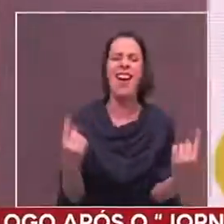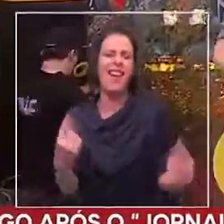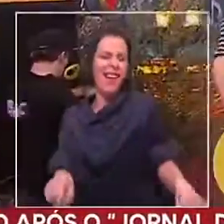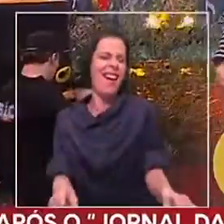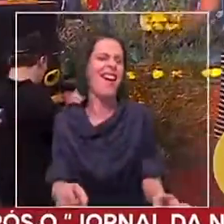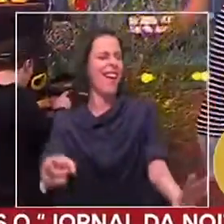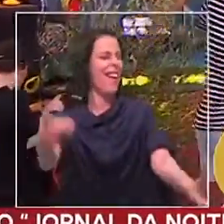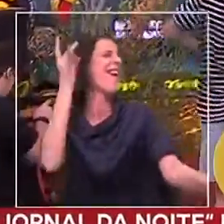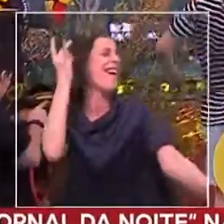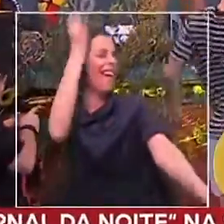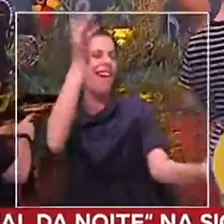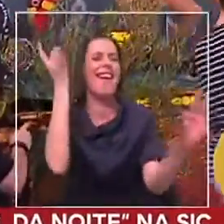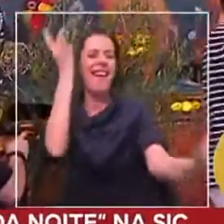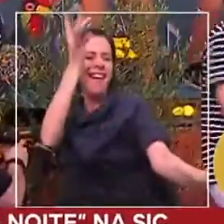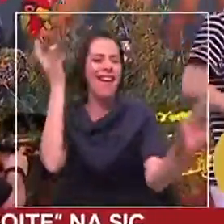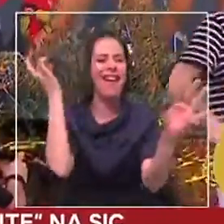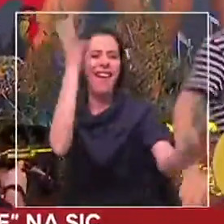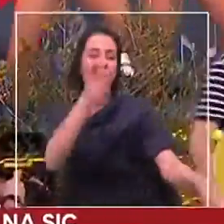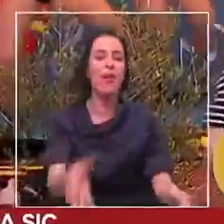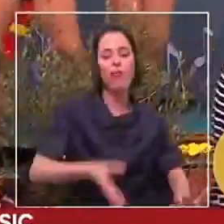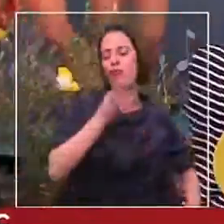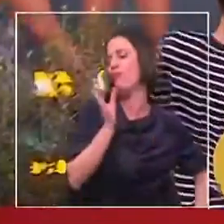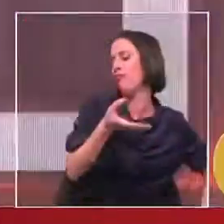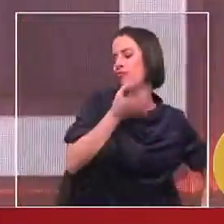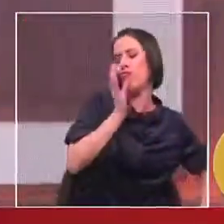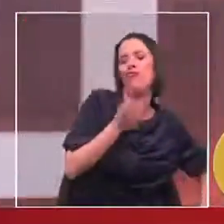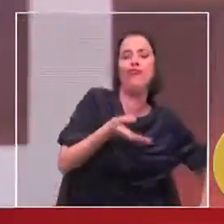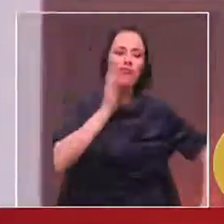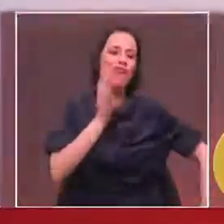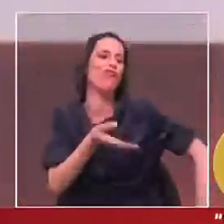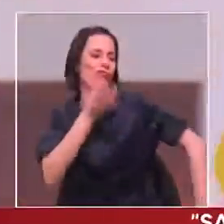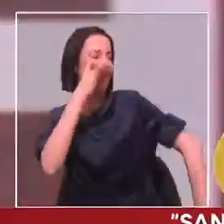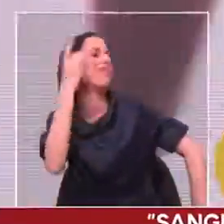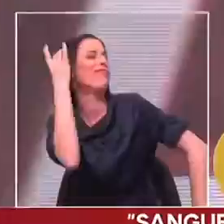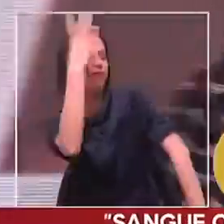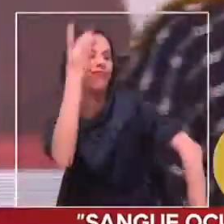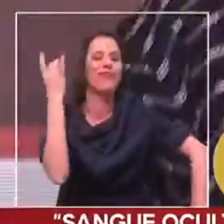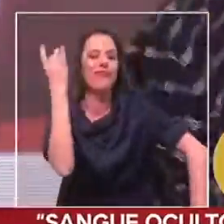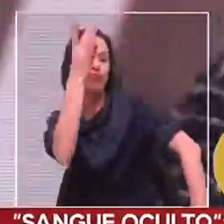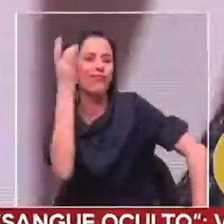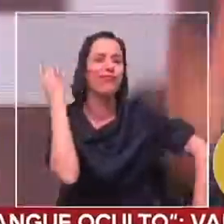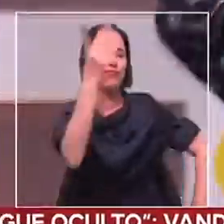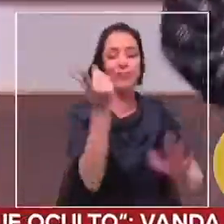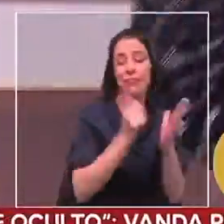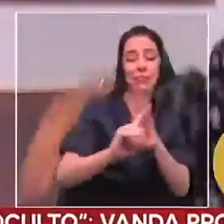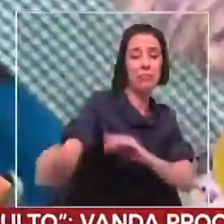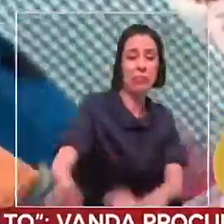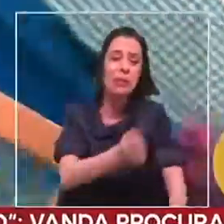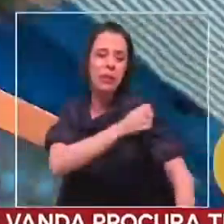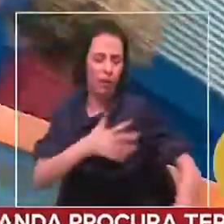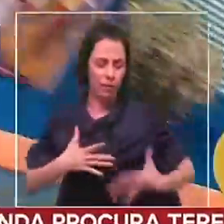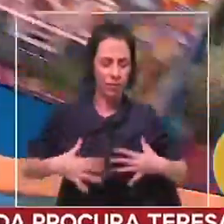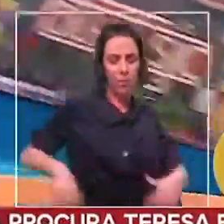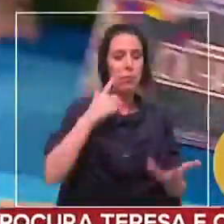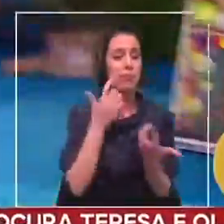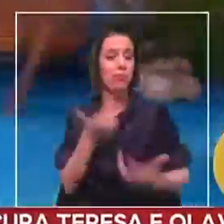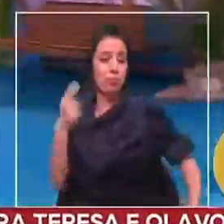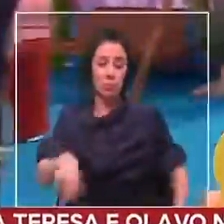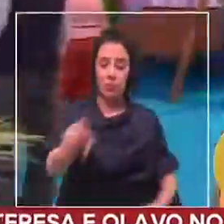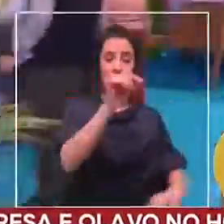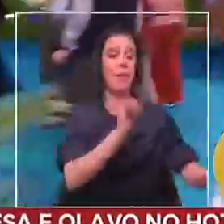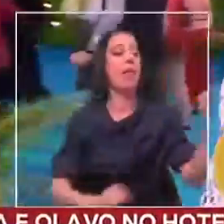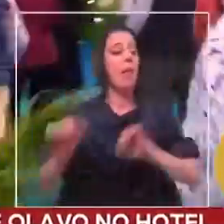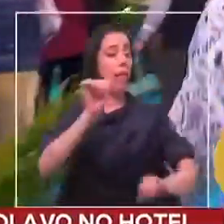Para curtir, bebo mais um copo, vou-me divertir. Sai de casa produzida, vai para a pista,